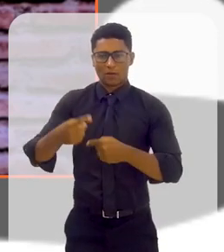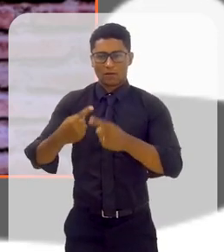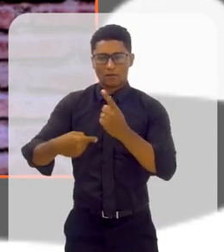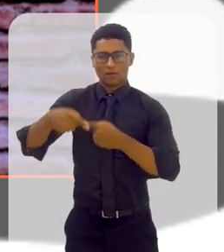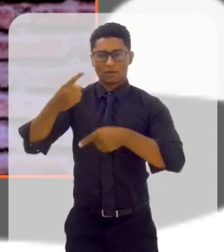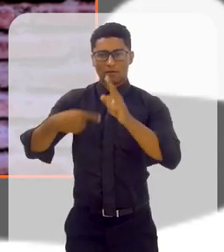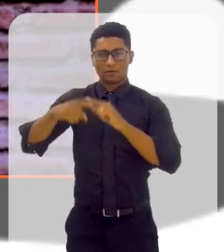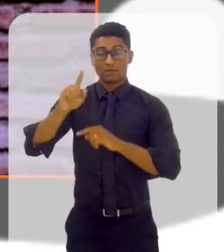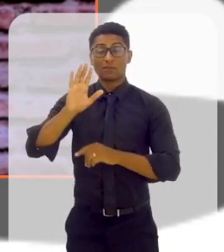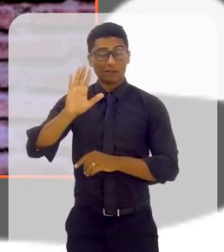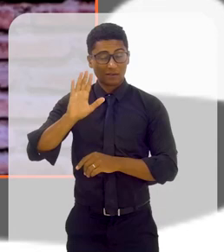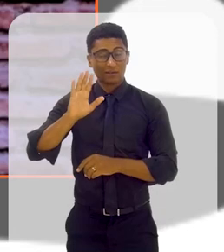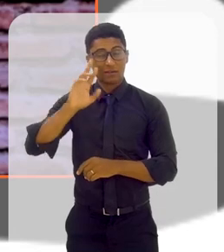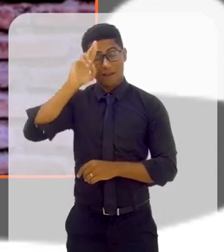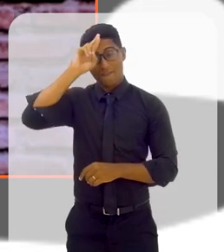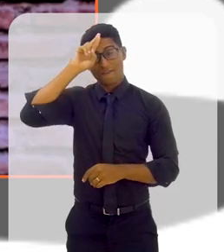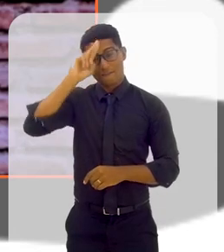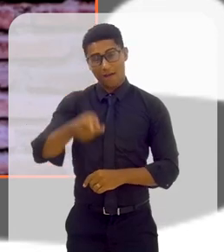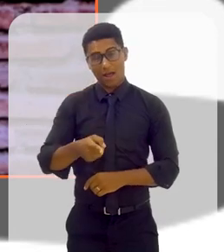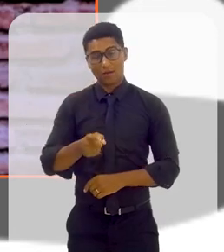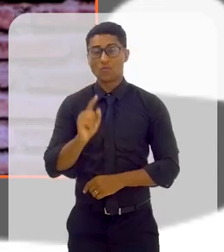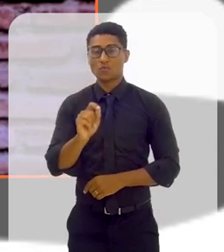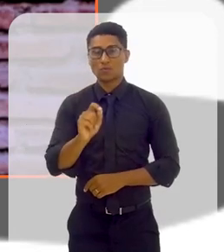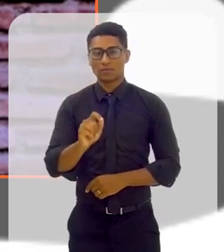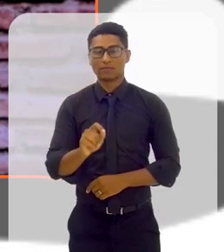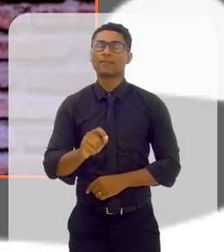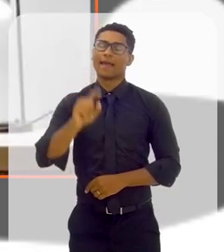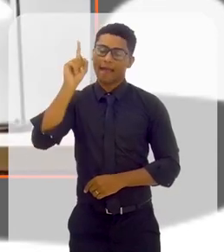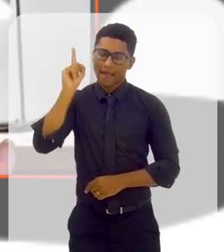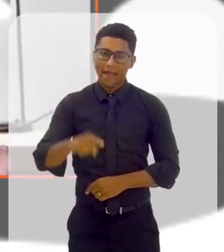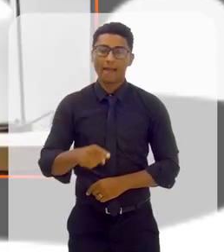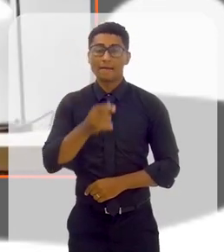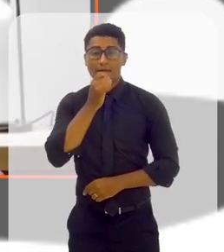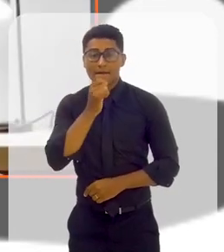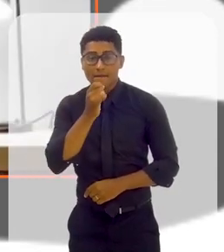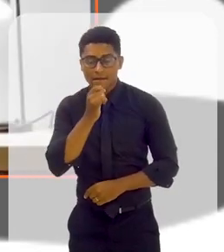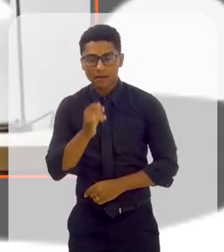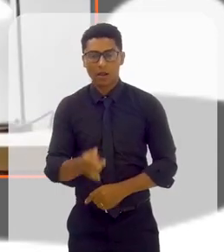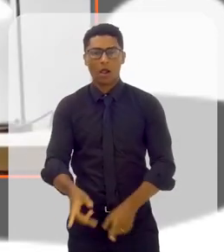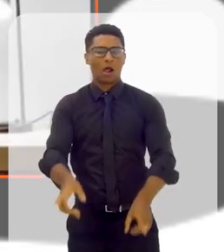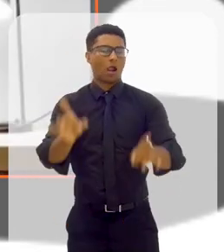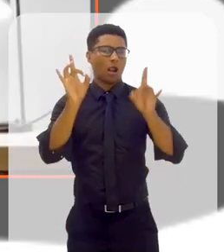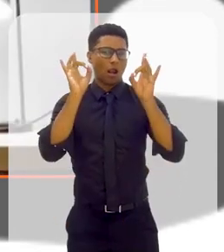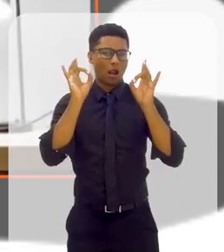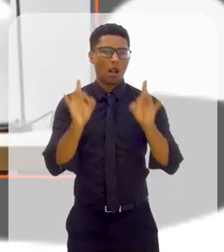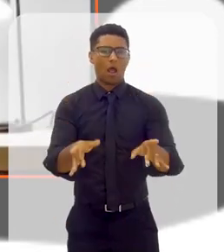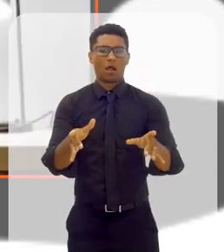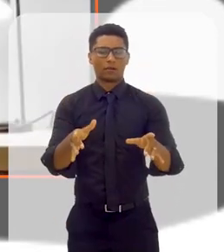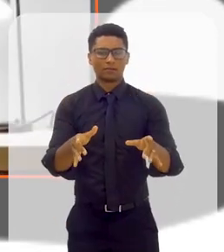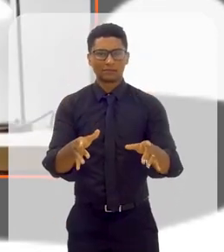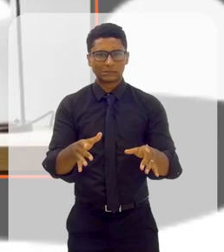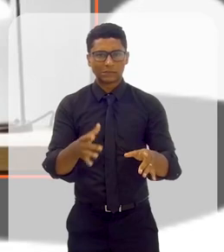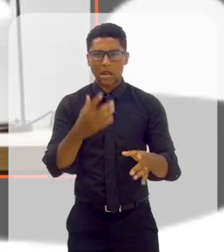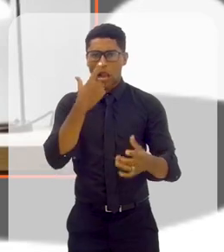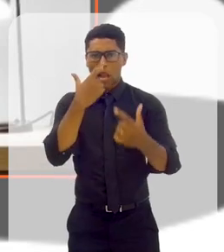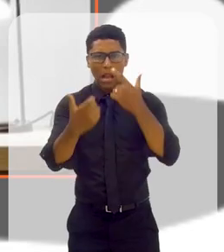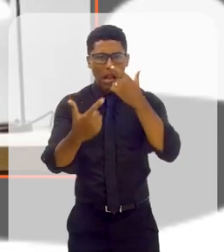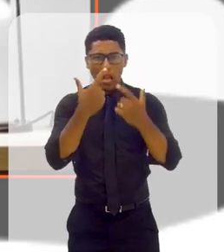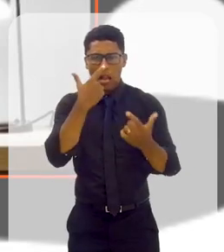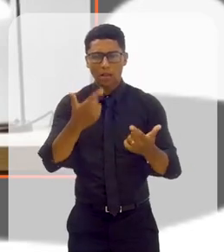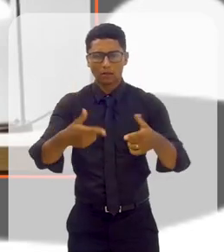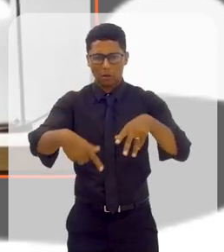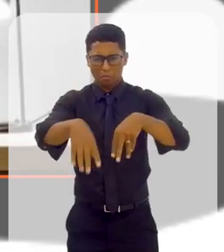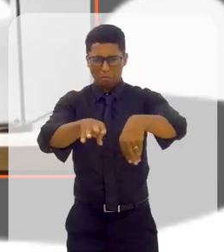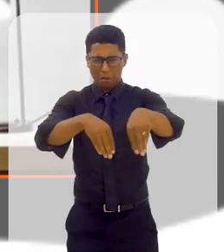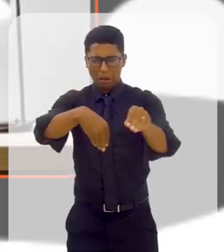falho. Quando ela O foi desenvolvida. descarte, porque quando Exatamente. você joga isso fora, são ilhas de lixo, de plástico e